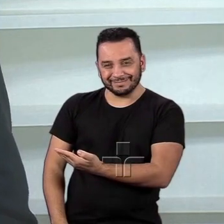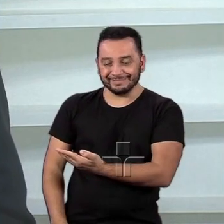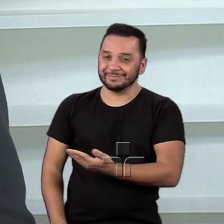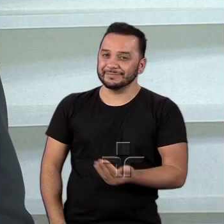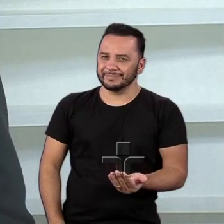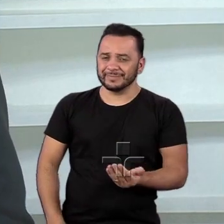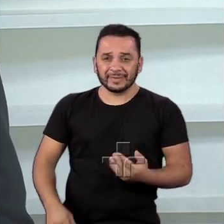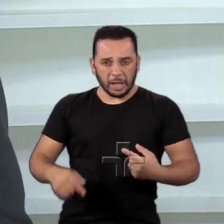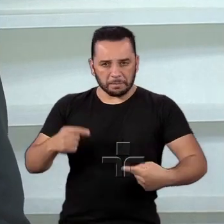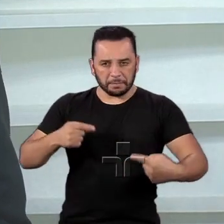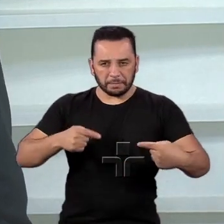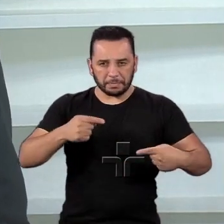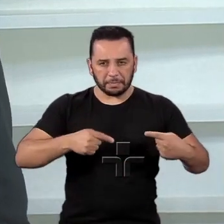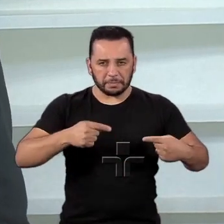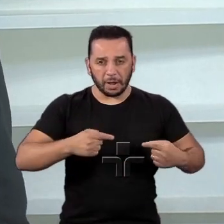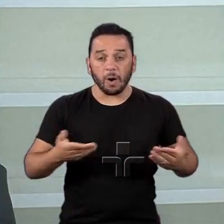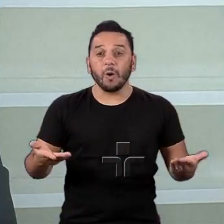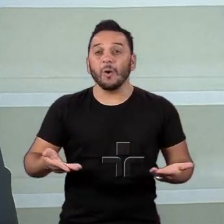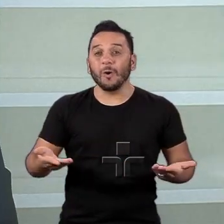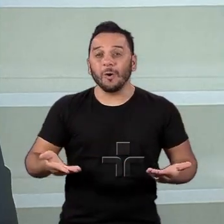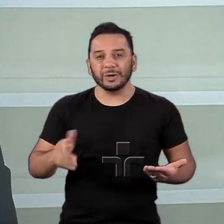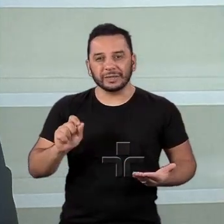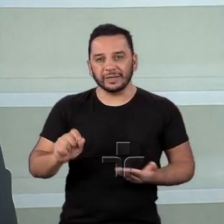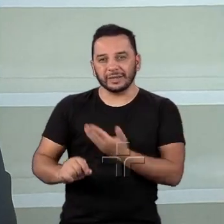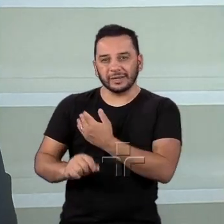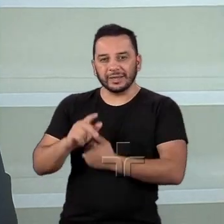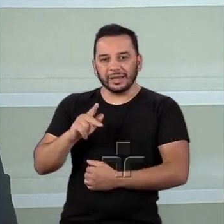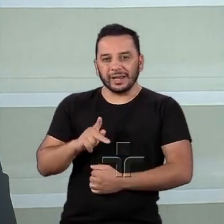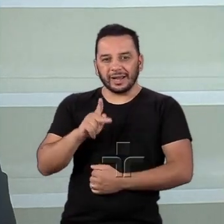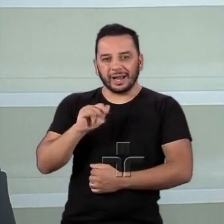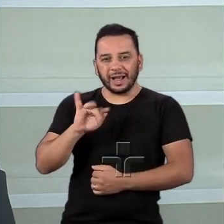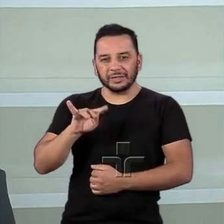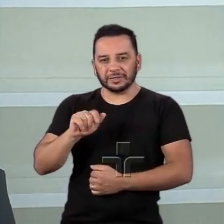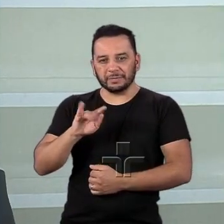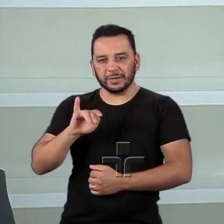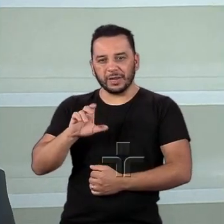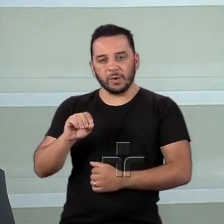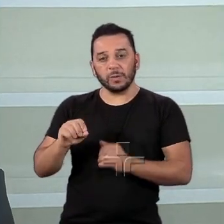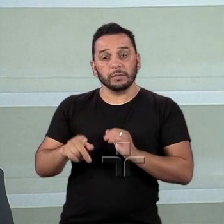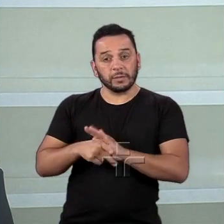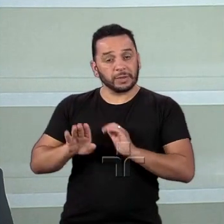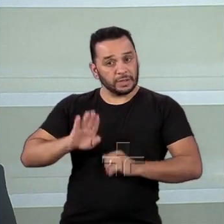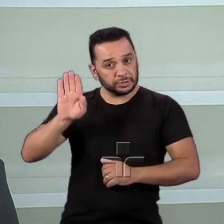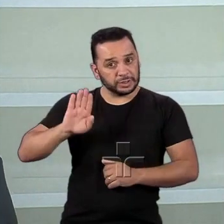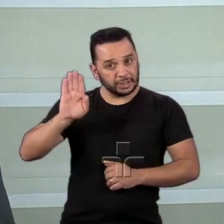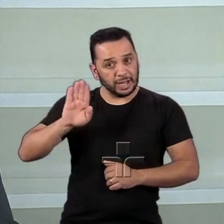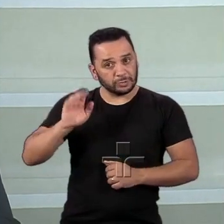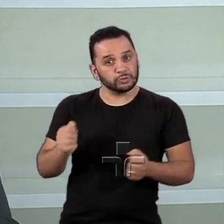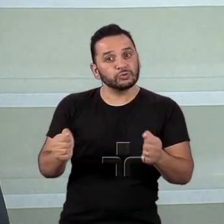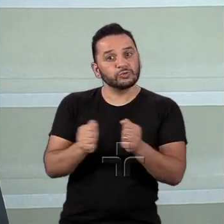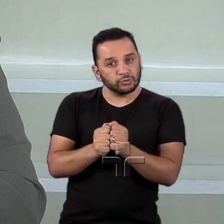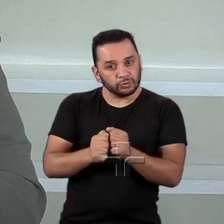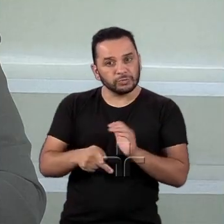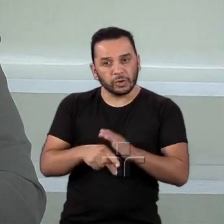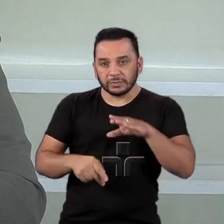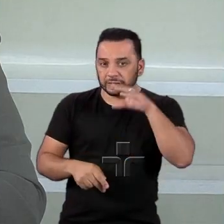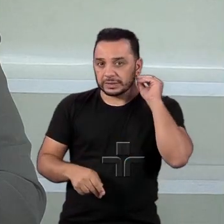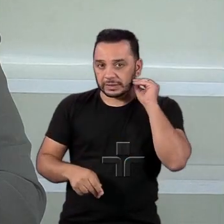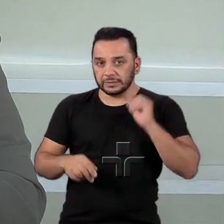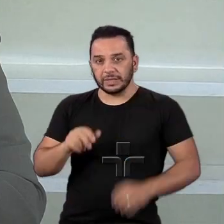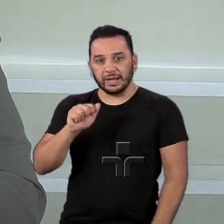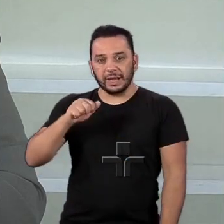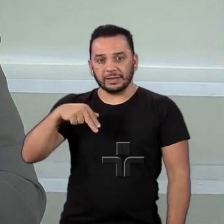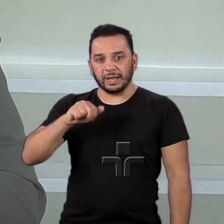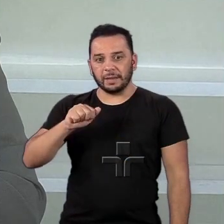Os debatedores do nosso programa serão Cátia Abreu, candidata a vice-presidente na chapa de Ciro Gomes. Ana